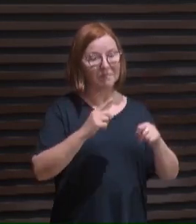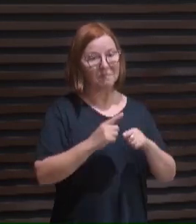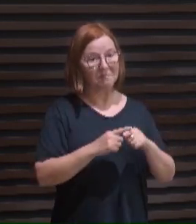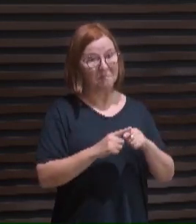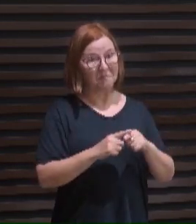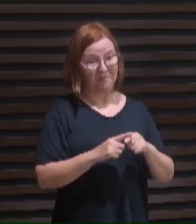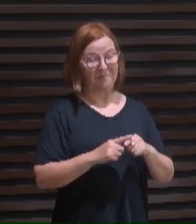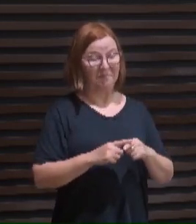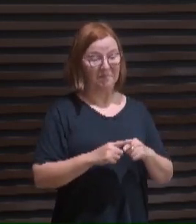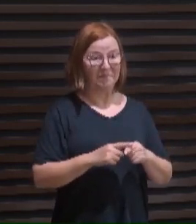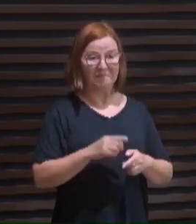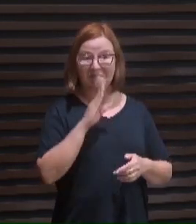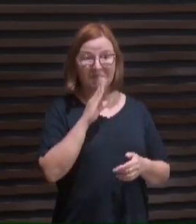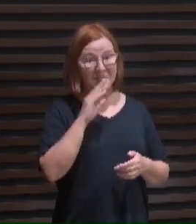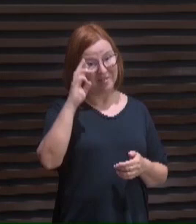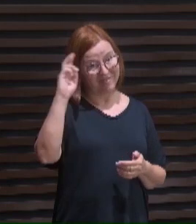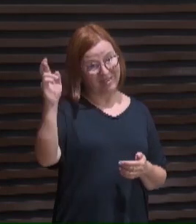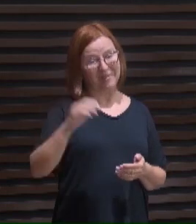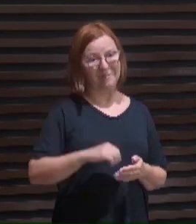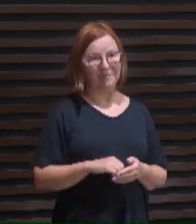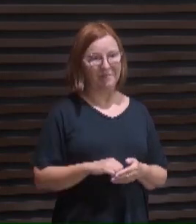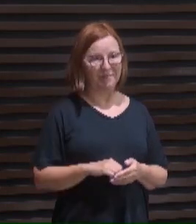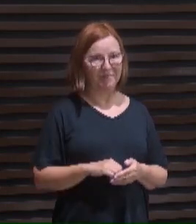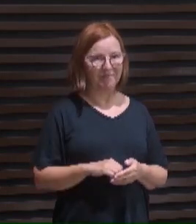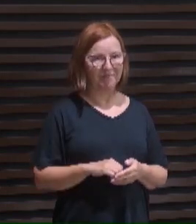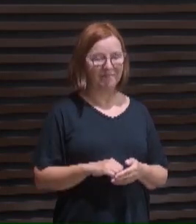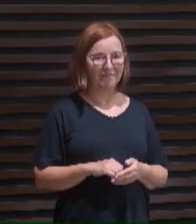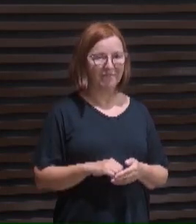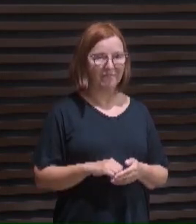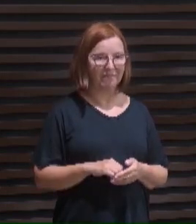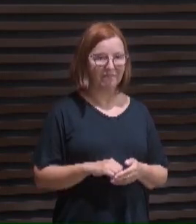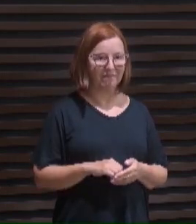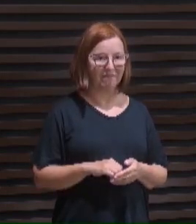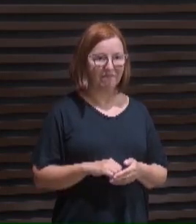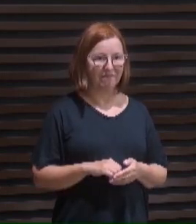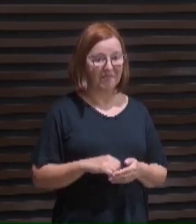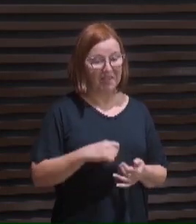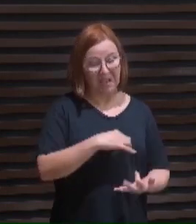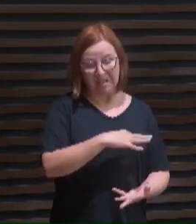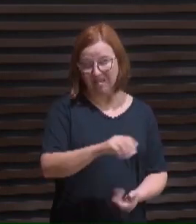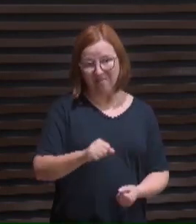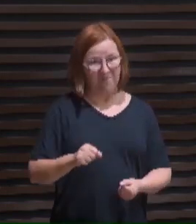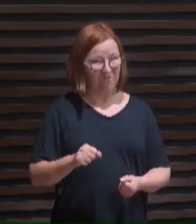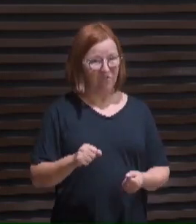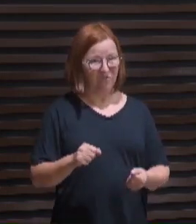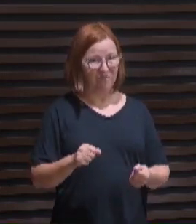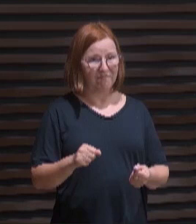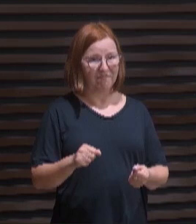de Leibniz, ou seja, um mundo sem janelas e sem portas. Um mundo